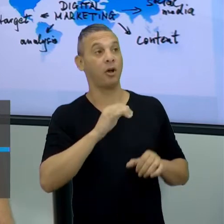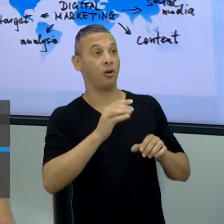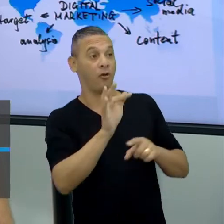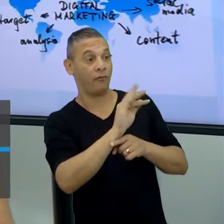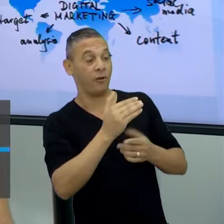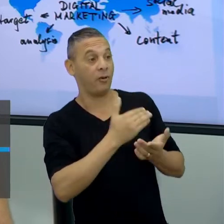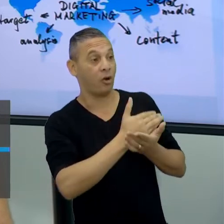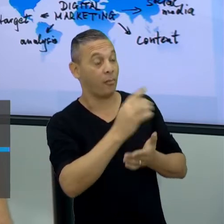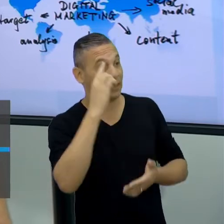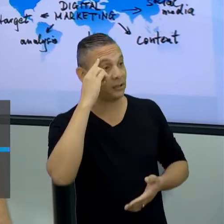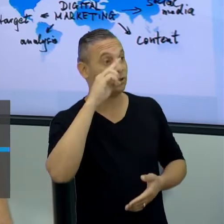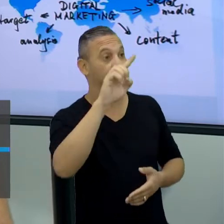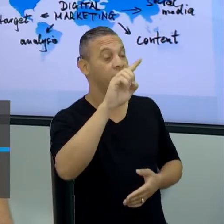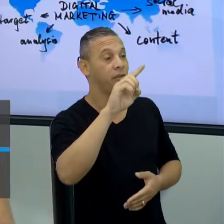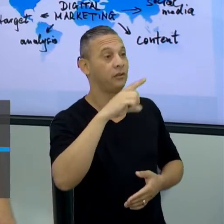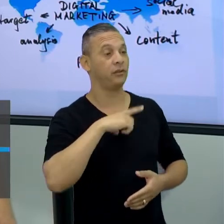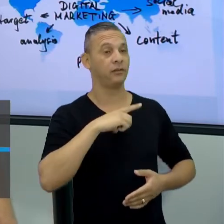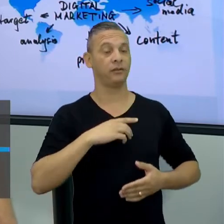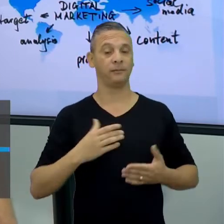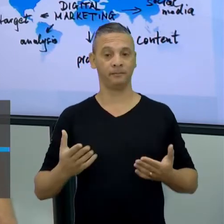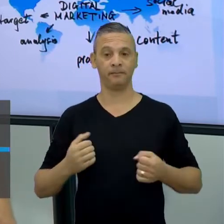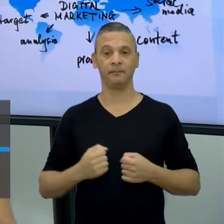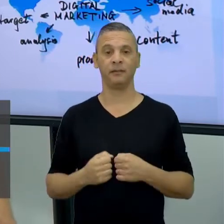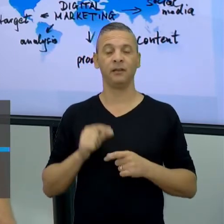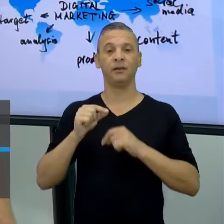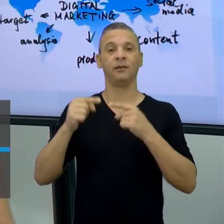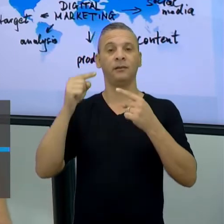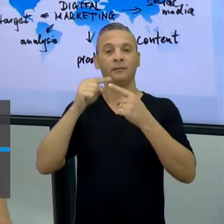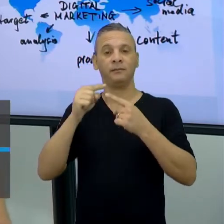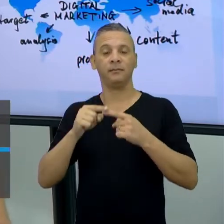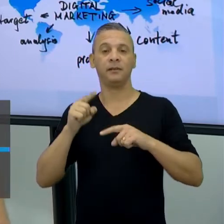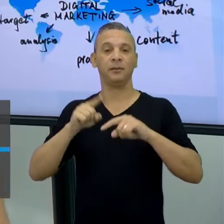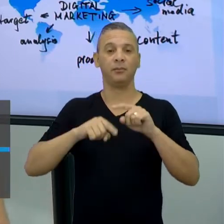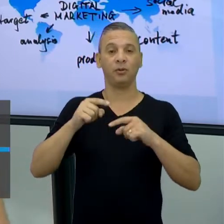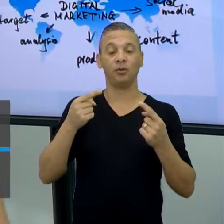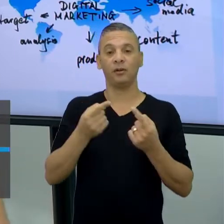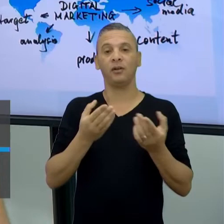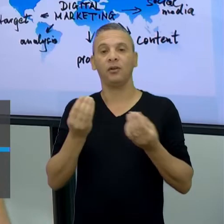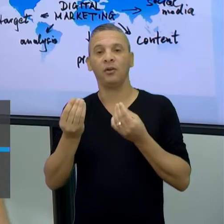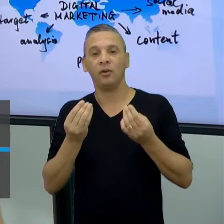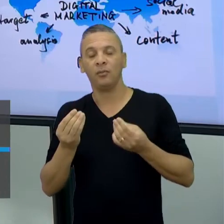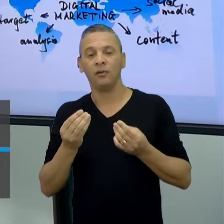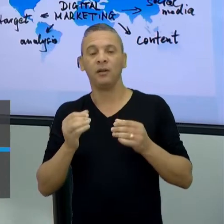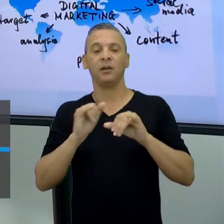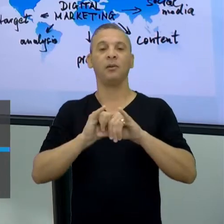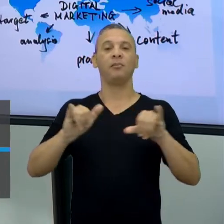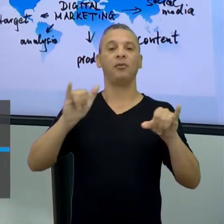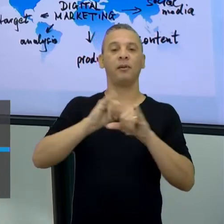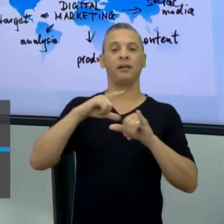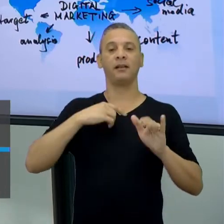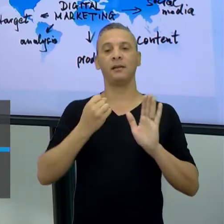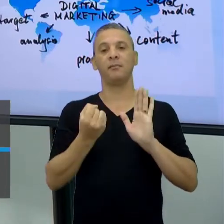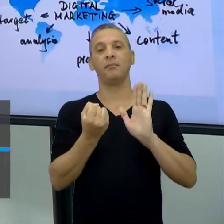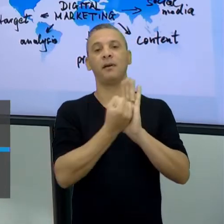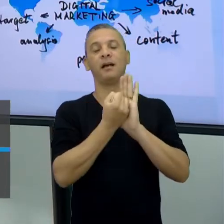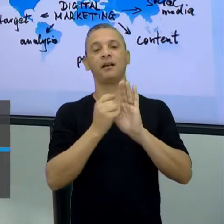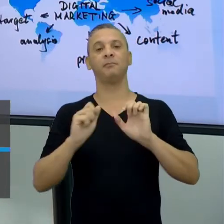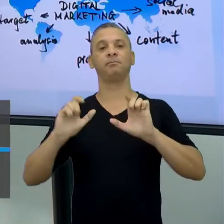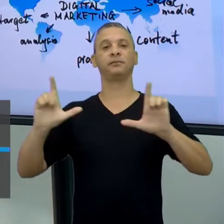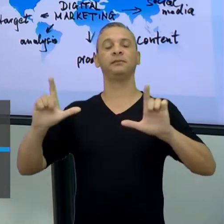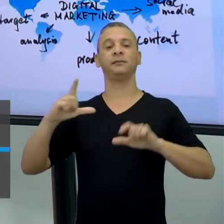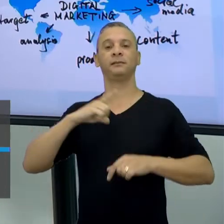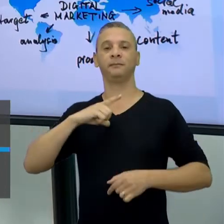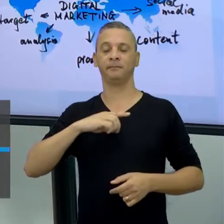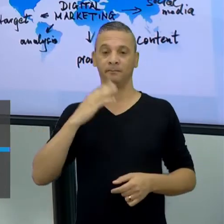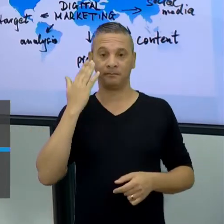como, sei lá, as pessoas agora estão consumindo determinado produto e no meio da propaganda aparece uma marca lá no fundo. Ou